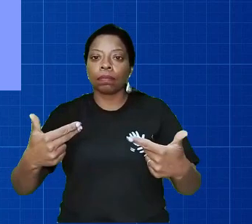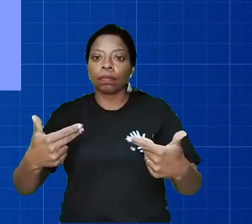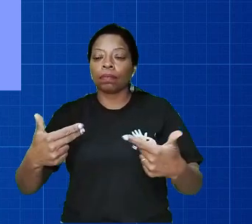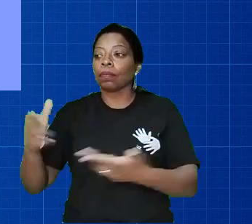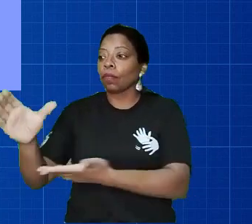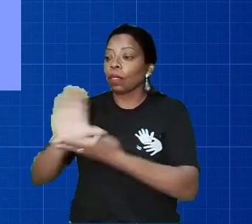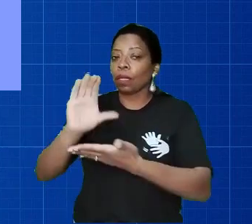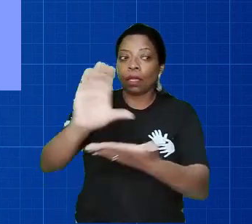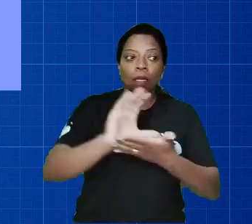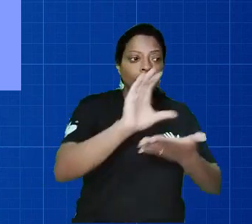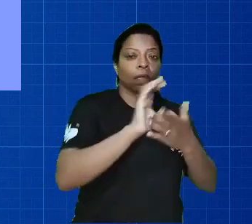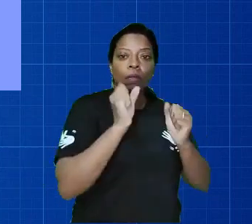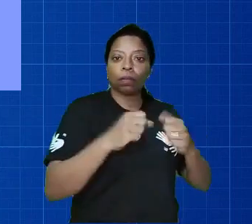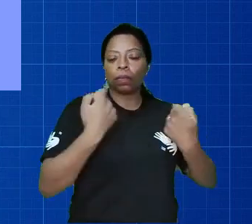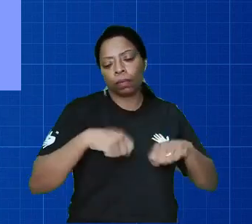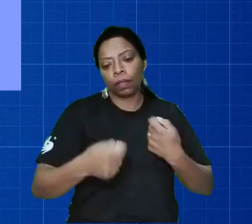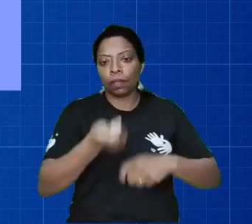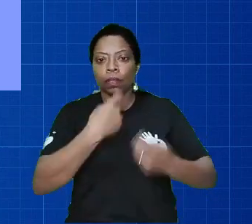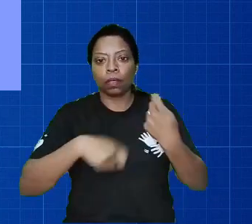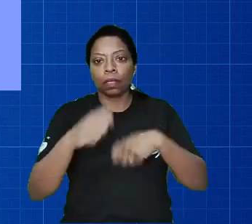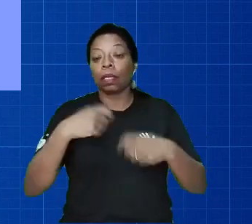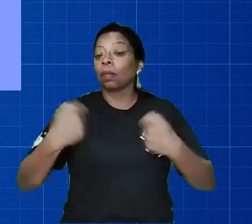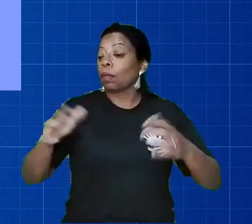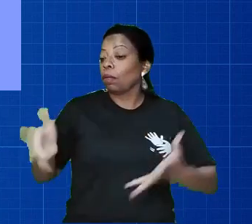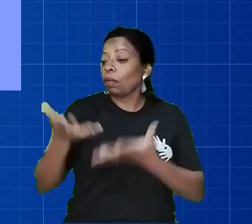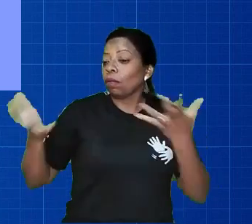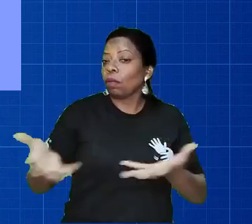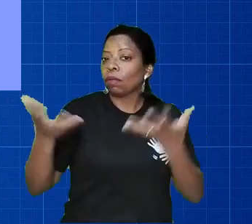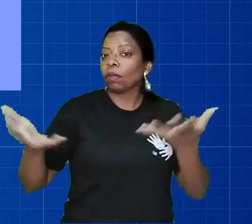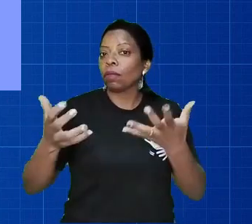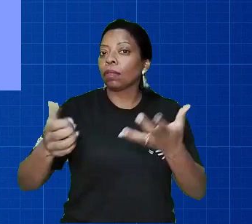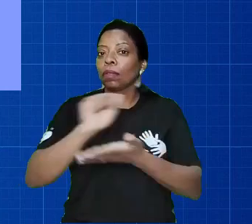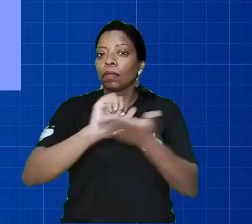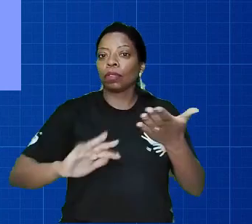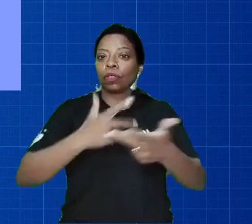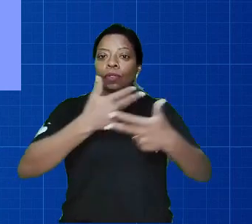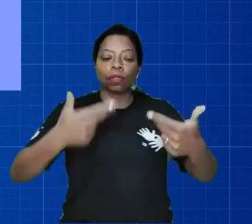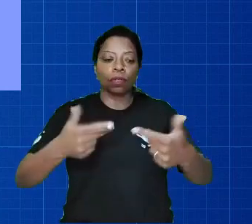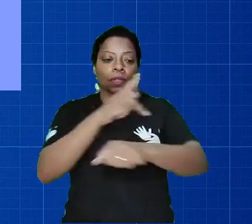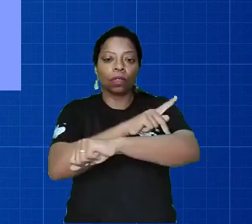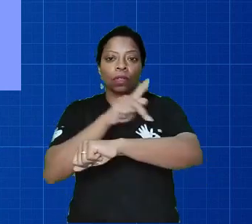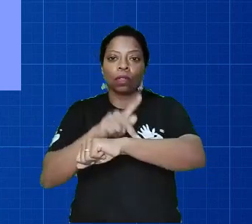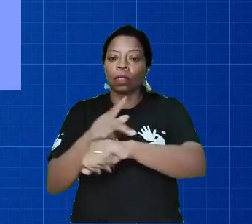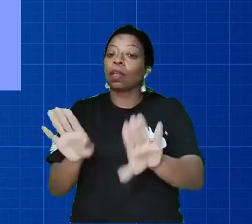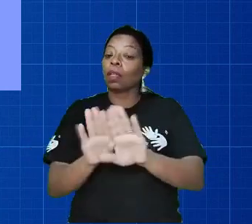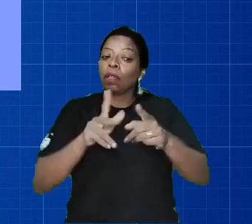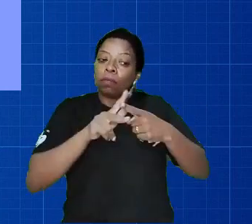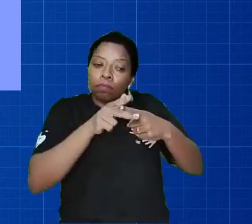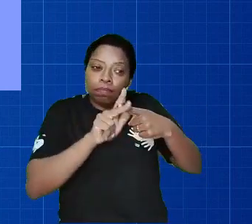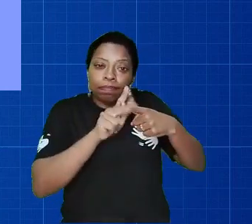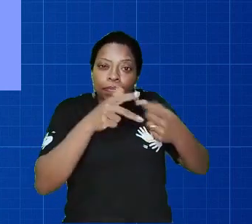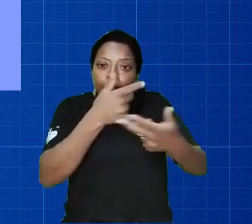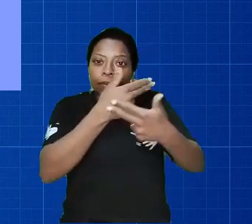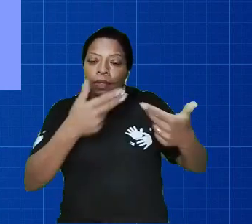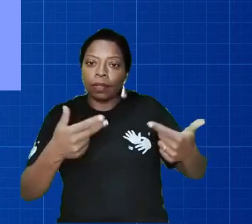fomentar as atividades pedagógicas, a manutenção e a conservação físicas dos equipamentos e também a aquisição